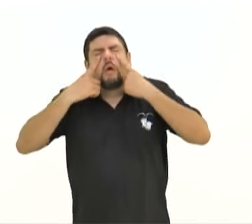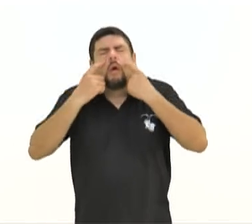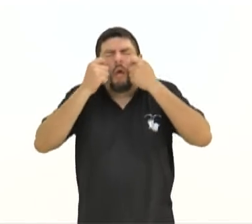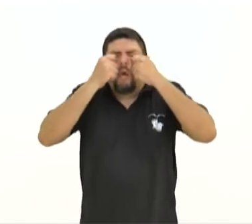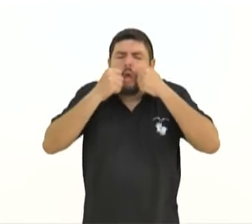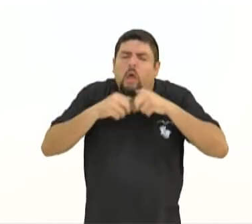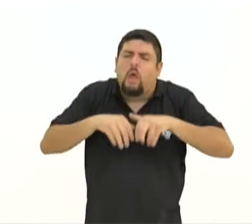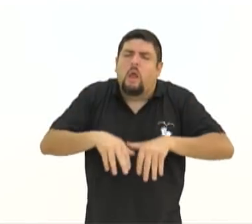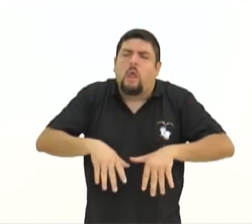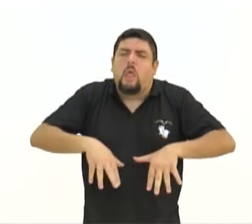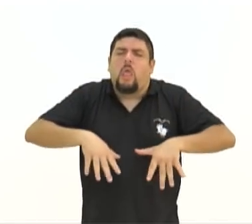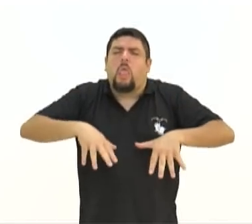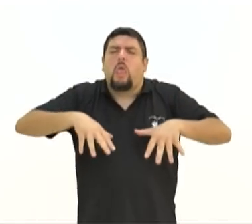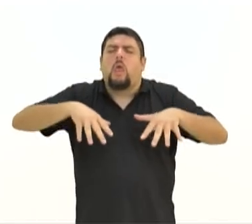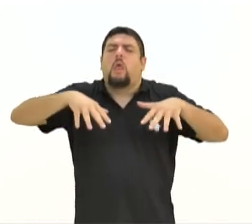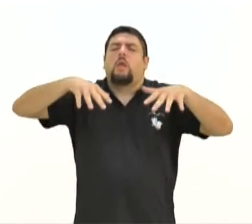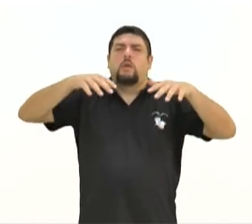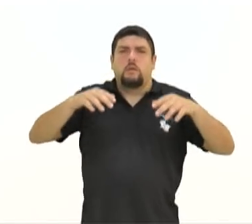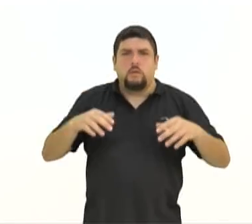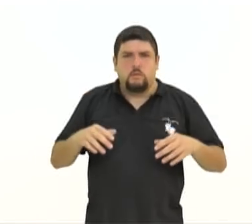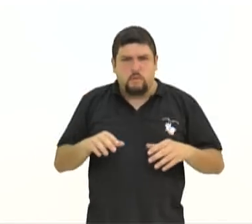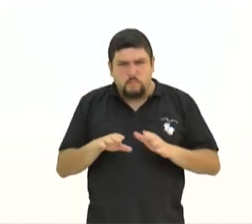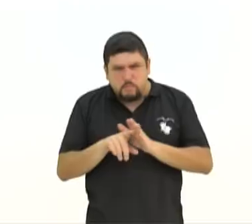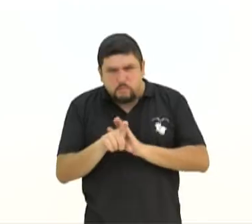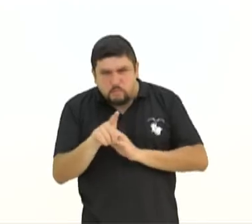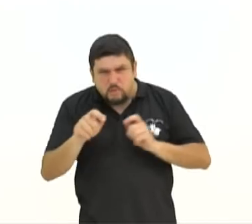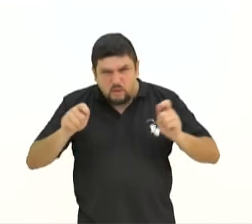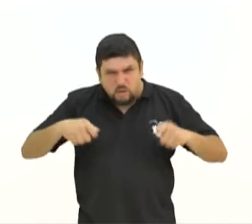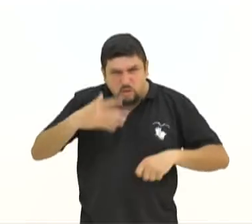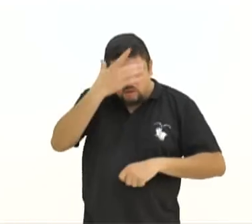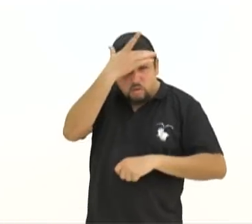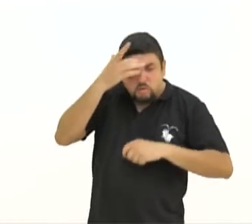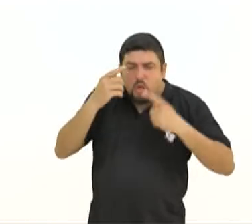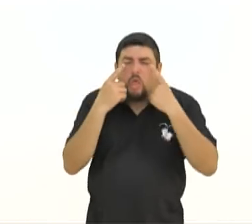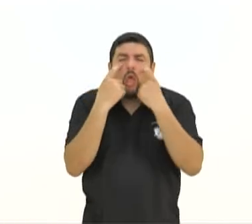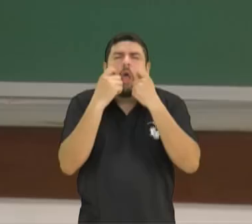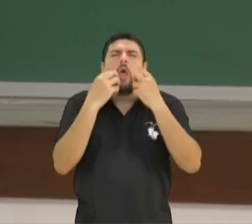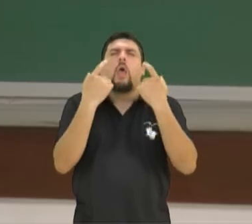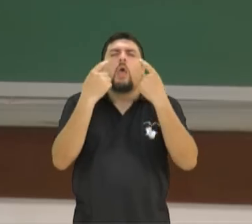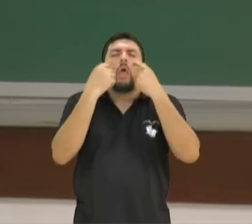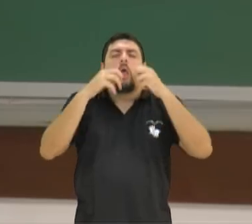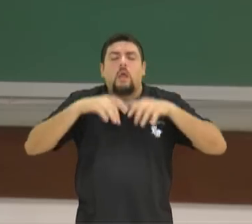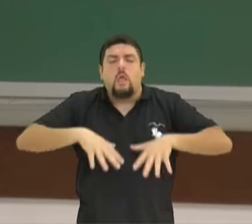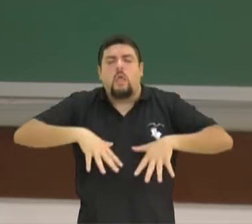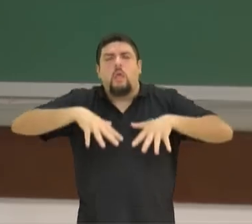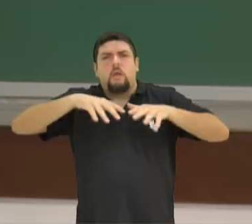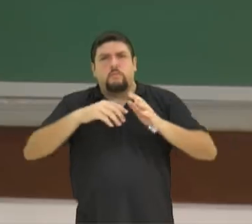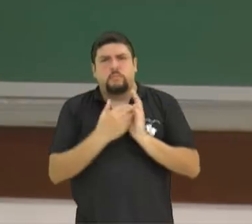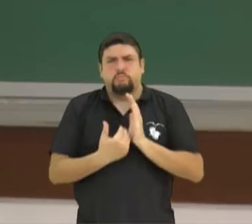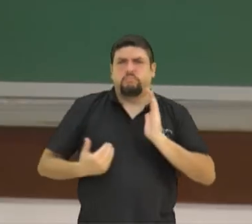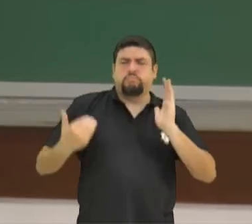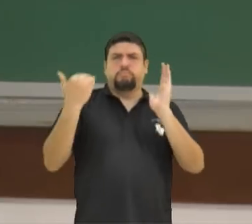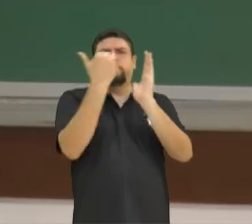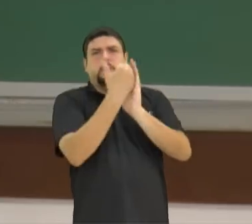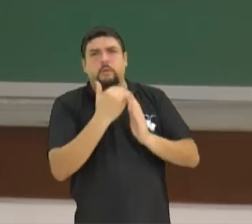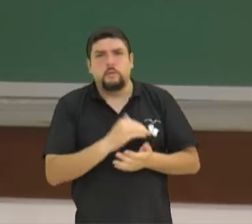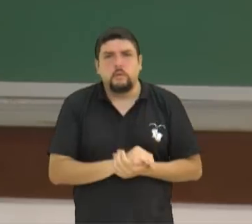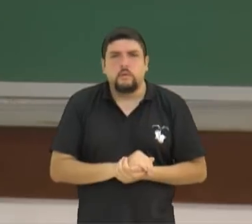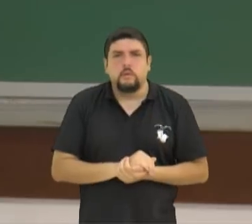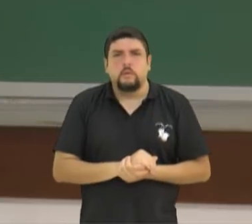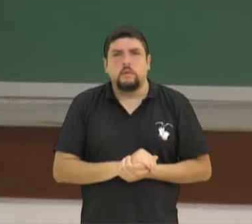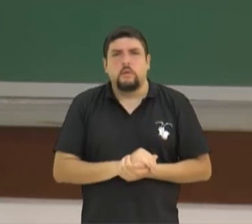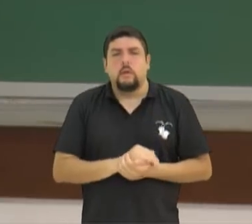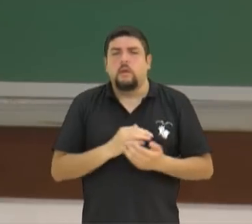lágrimas quando você partiu. Existe a possibilidade de alguém chorar um mar de lágrimas? Existe ali um exagero, né? Então a gente usa